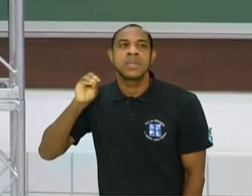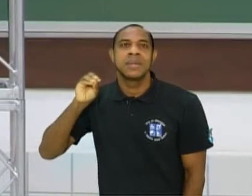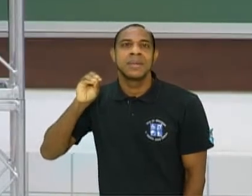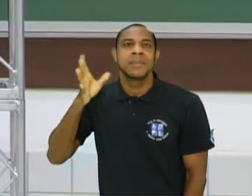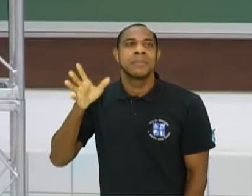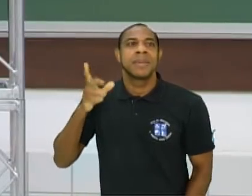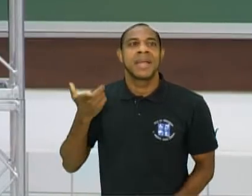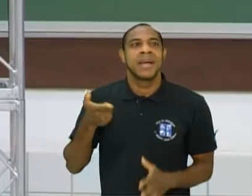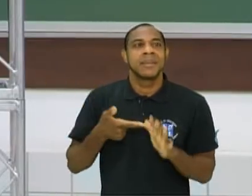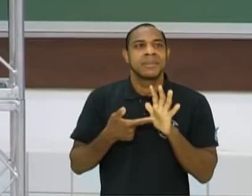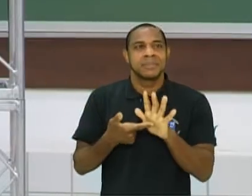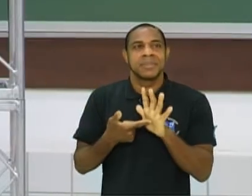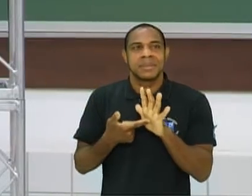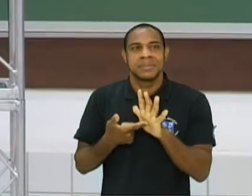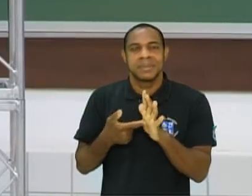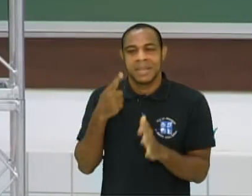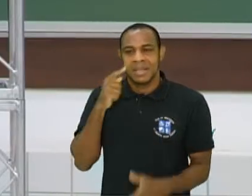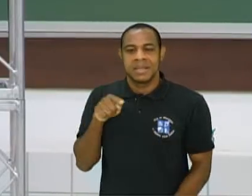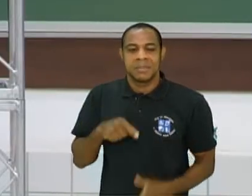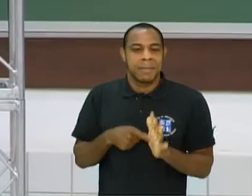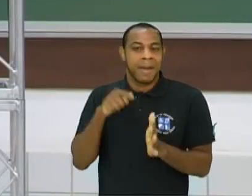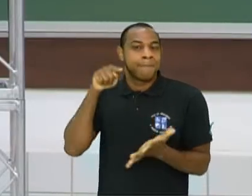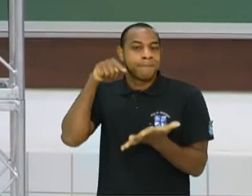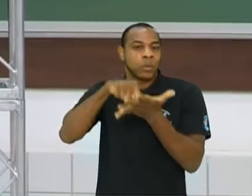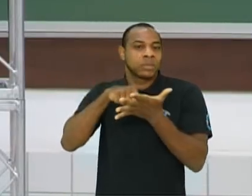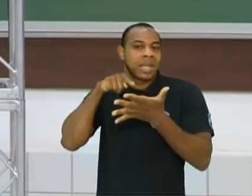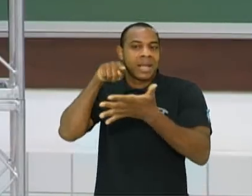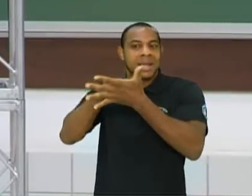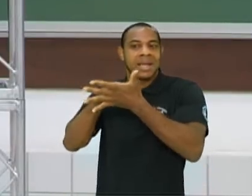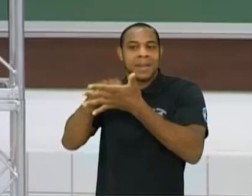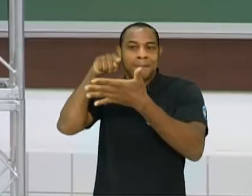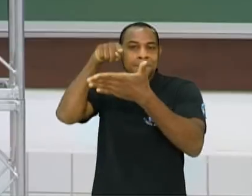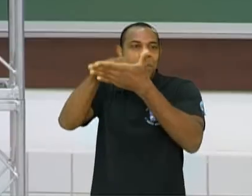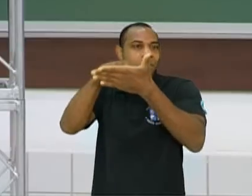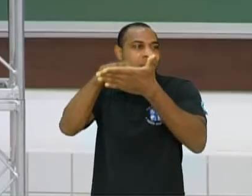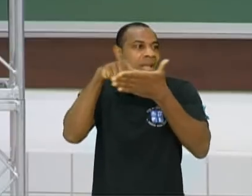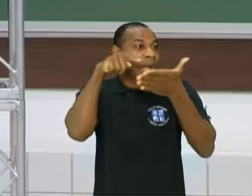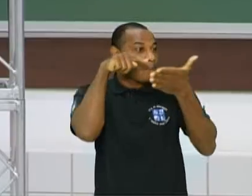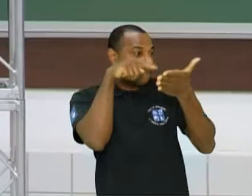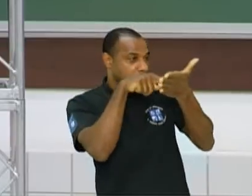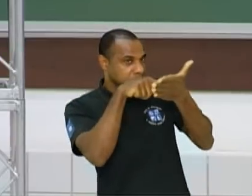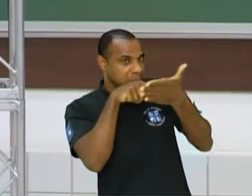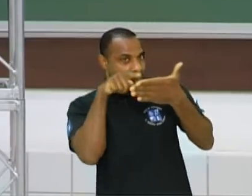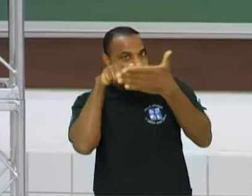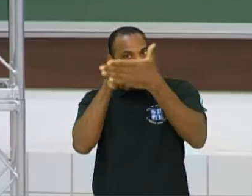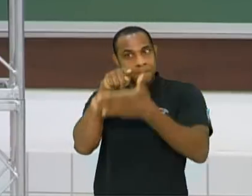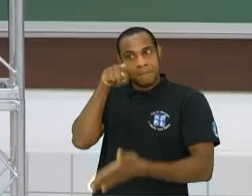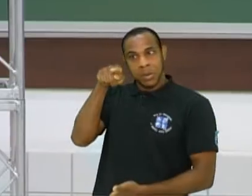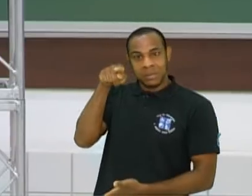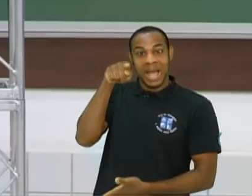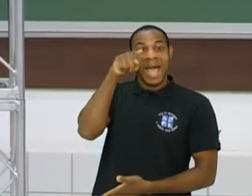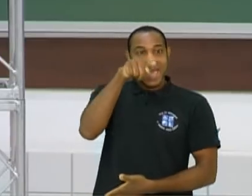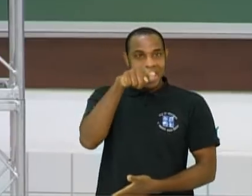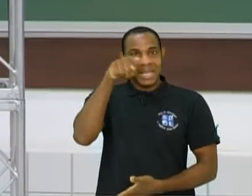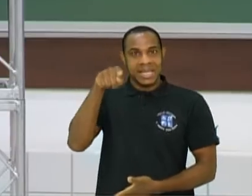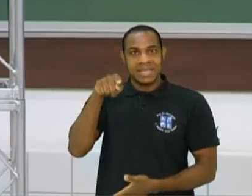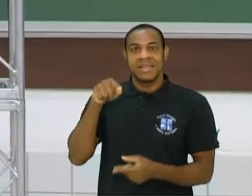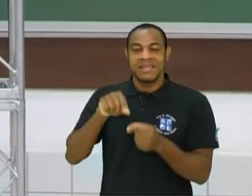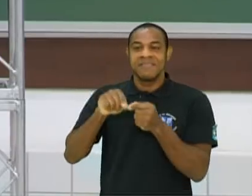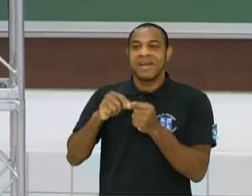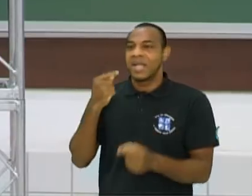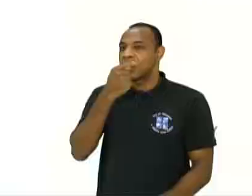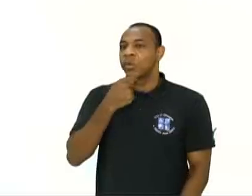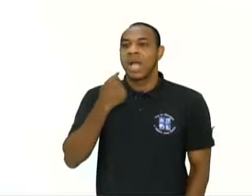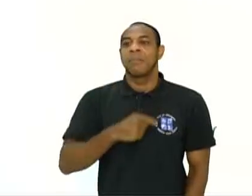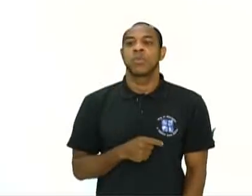indicar. Aquilo que nós indicamos com o nosso dedo indicador, eles fazem com os lábios. Veja só que diferente da nossa cultura,